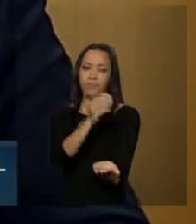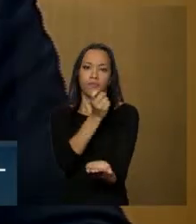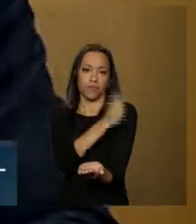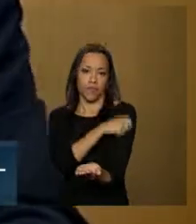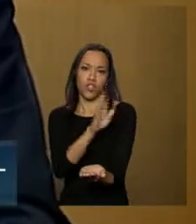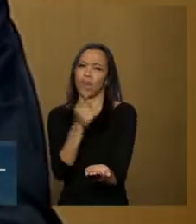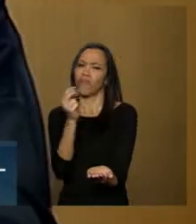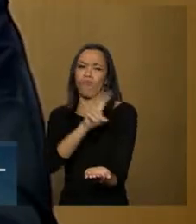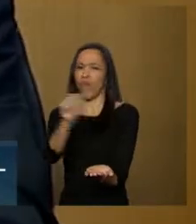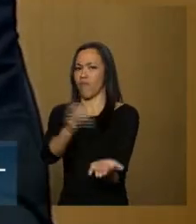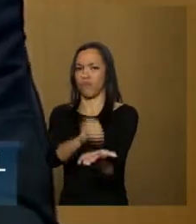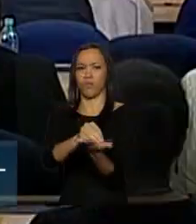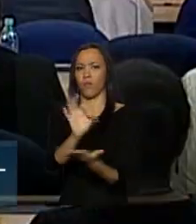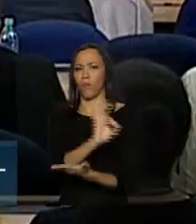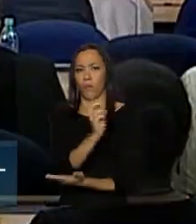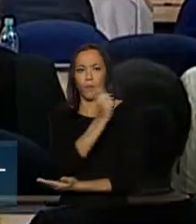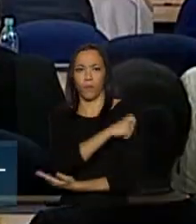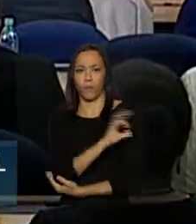vacina.